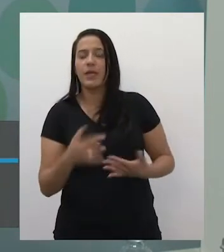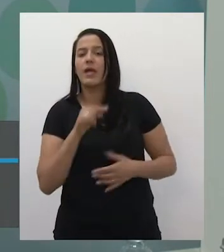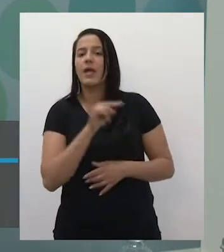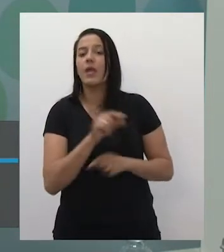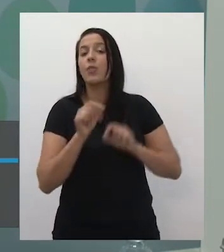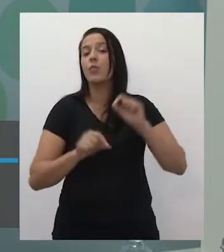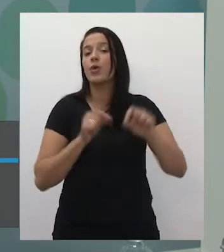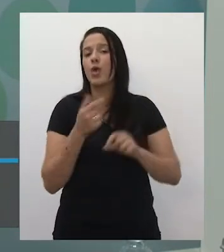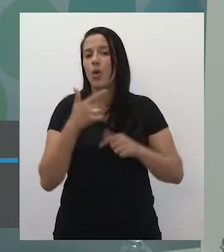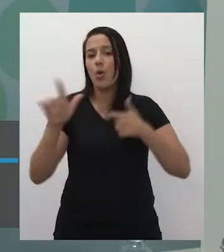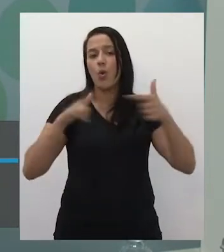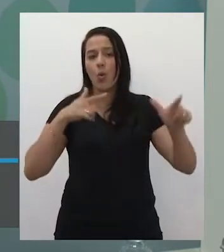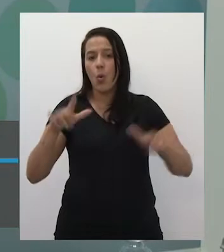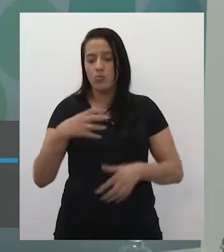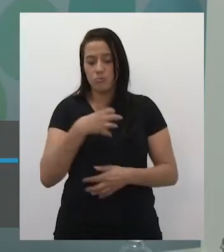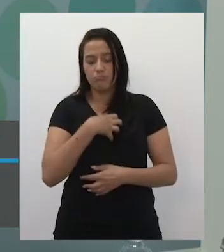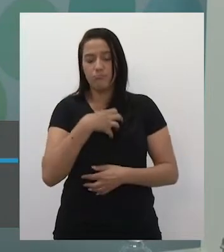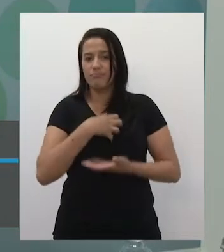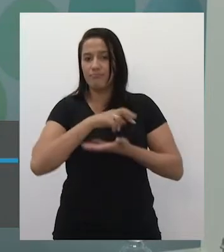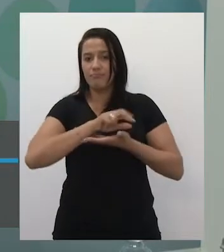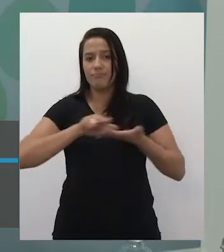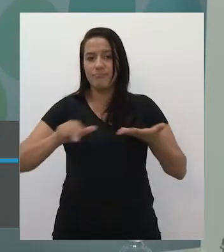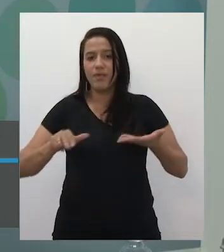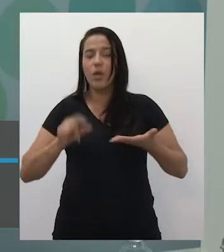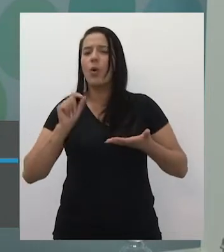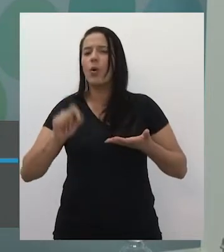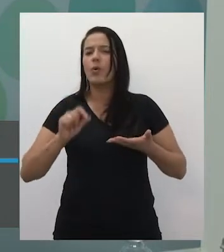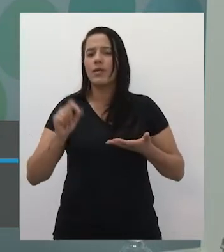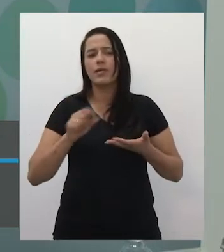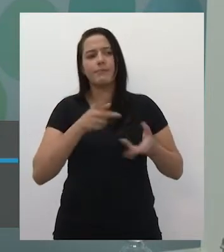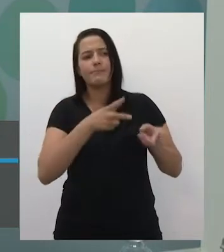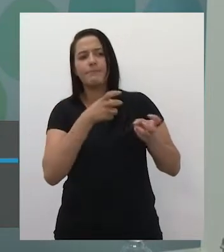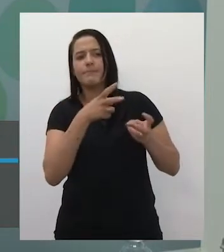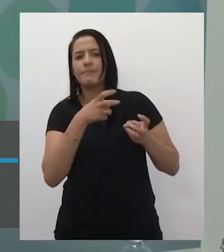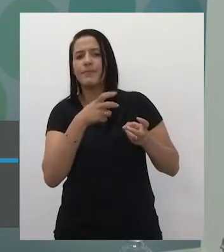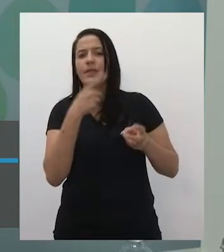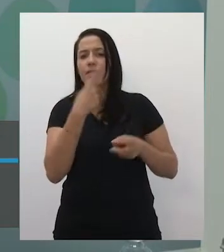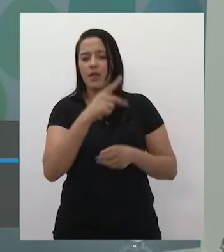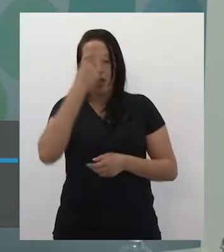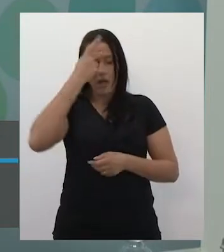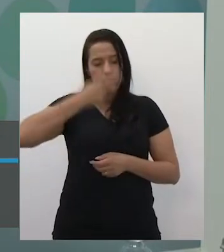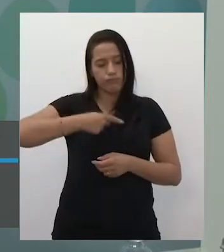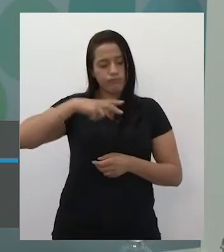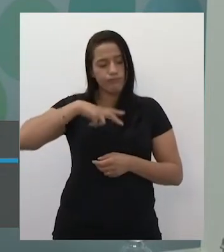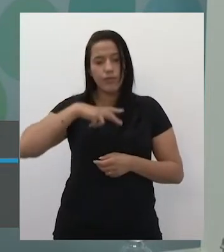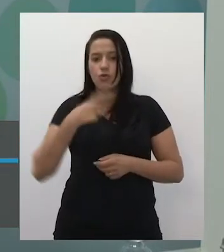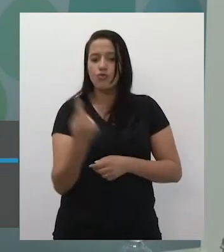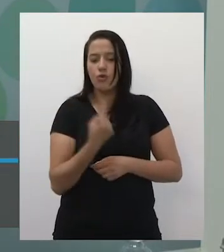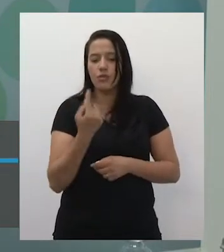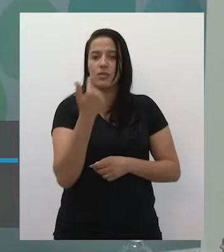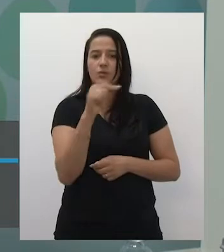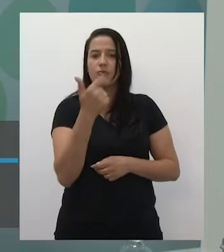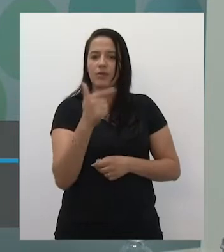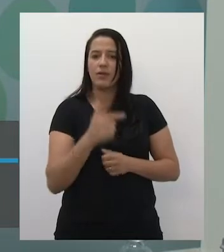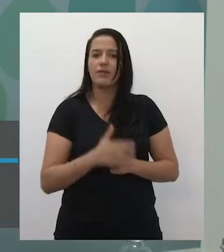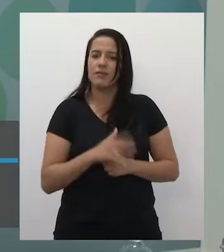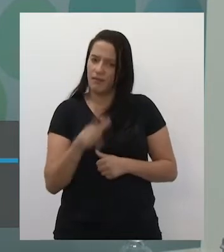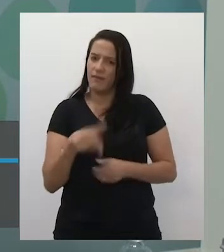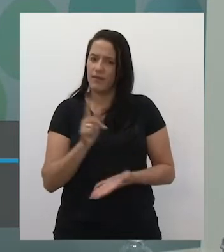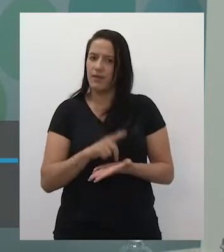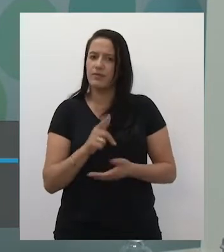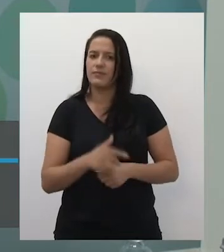assim como a Simone trouxe, muitos elementos que são importantíssimos para uma autogestão, né? Ela coloca a questão